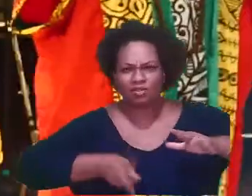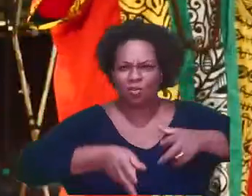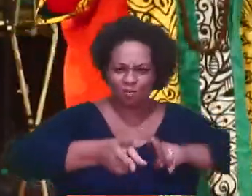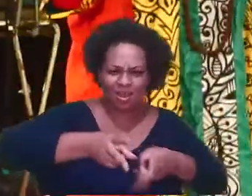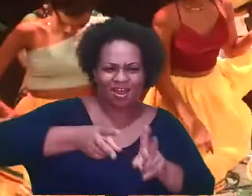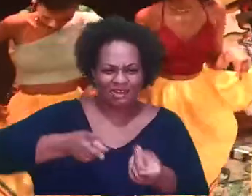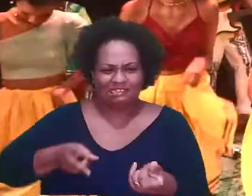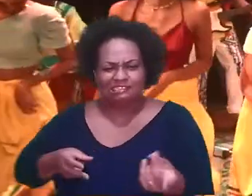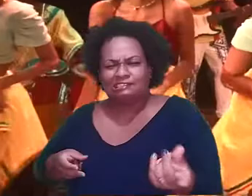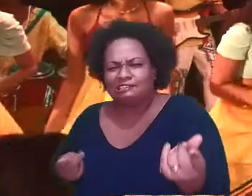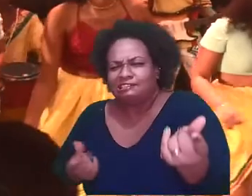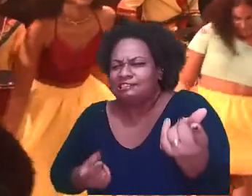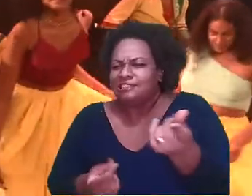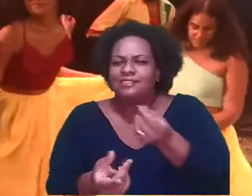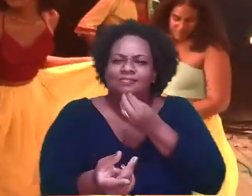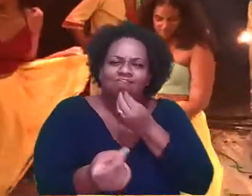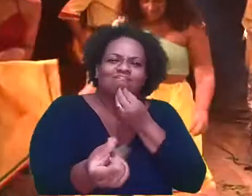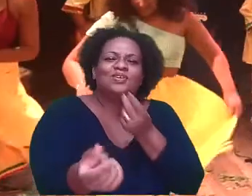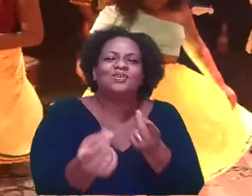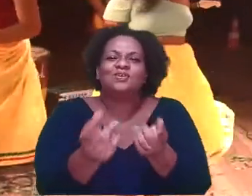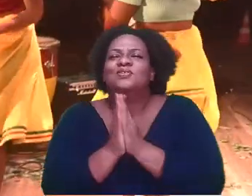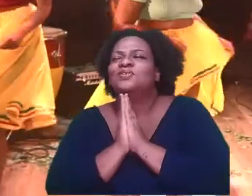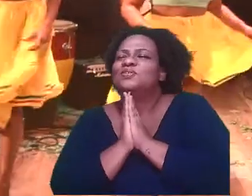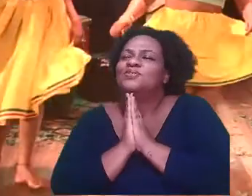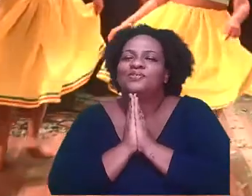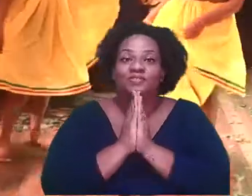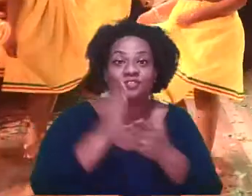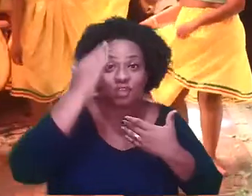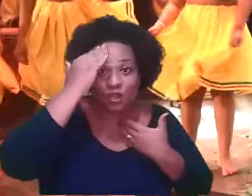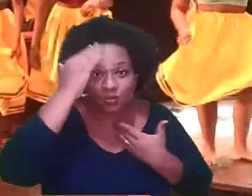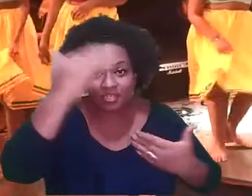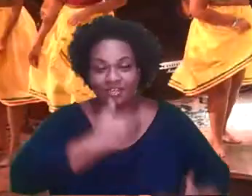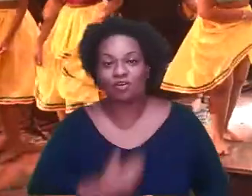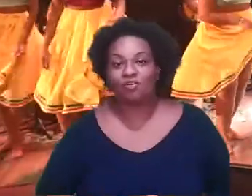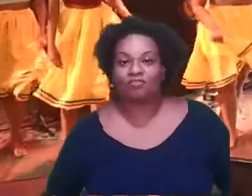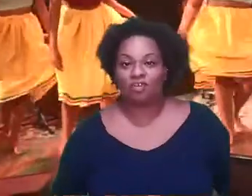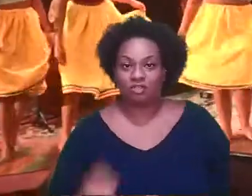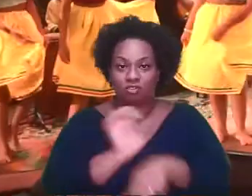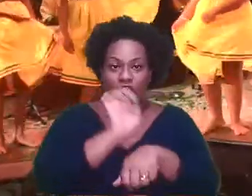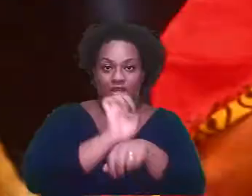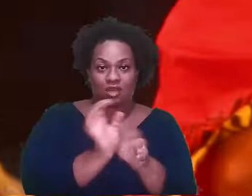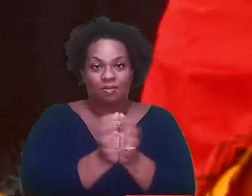que ela seja perene. Obrigado, governo do estado de Pernambuco, Secretaria de Cultura.